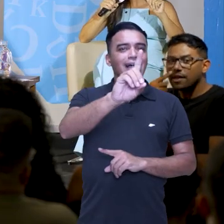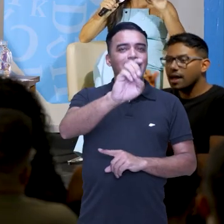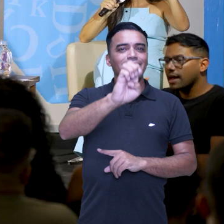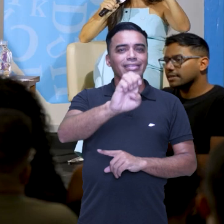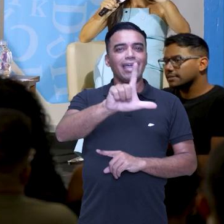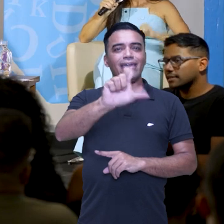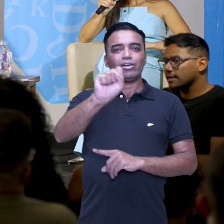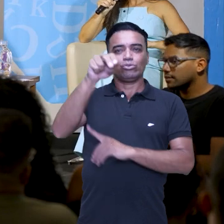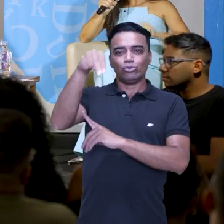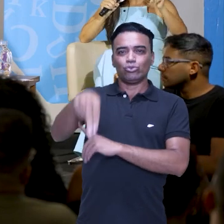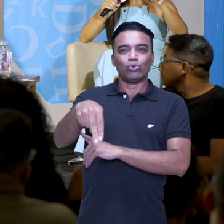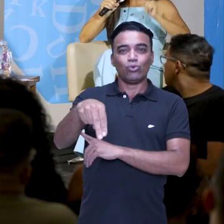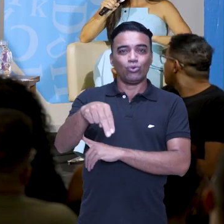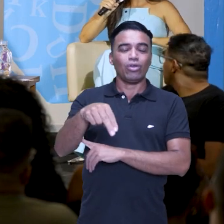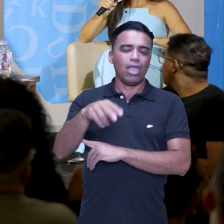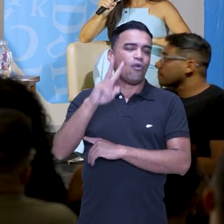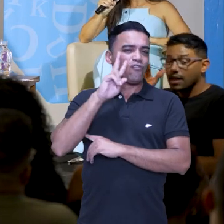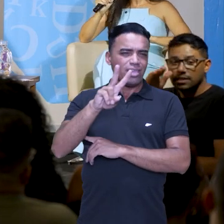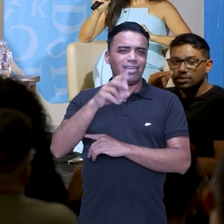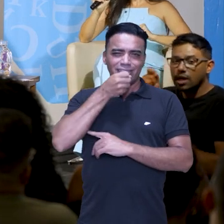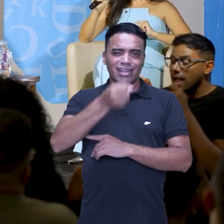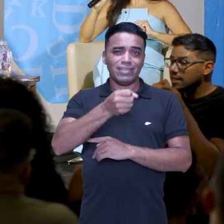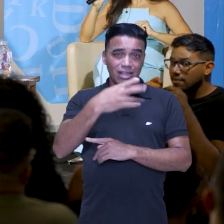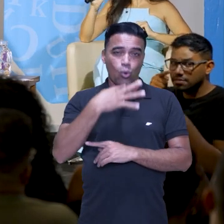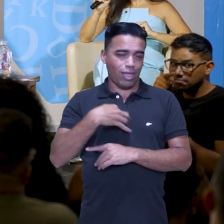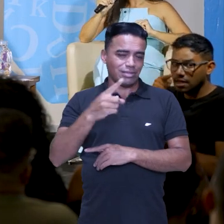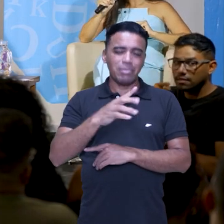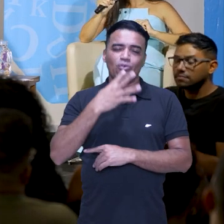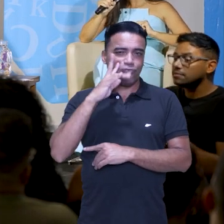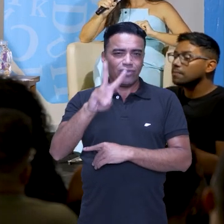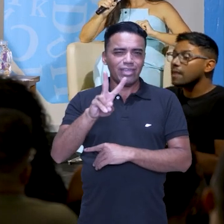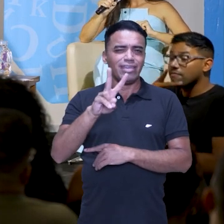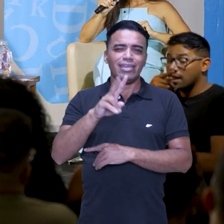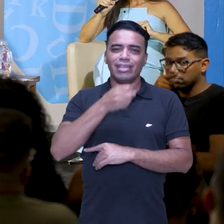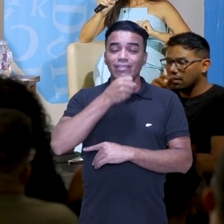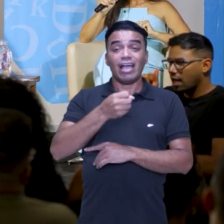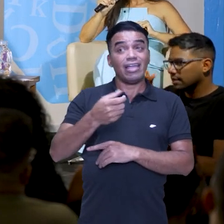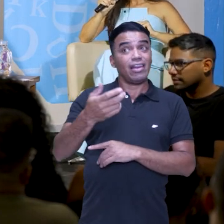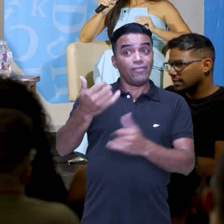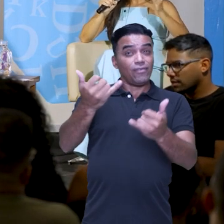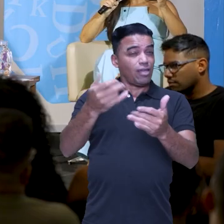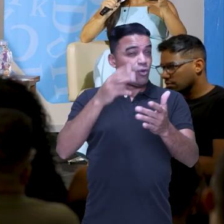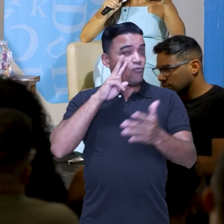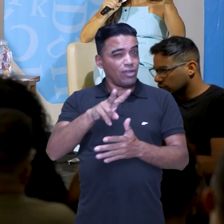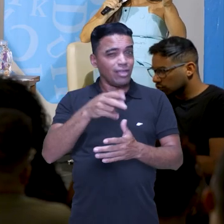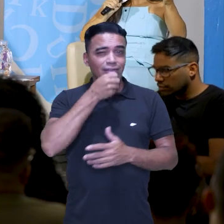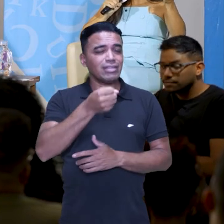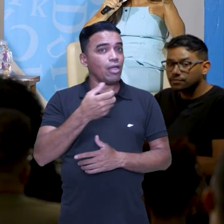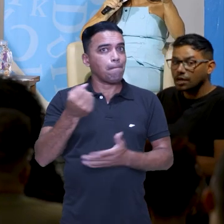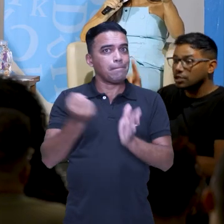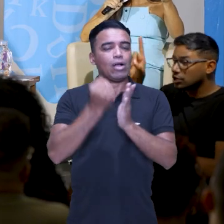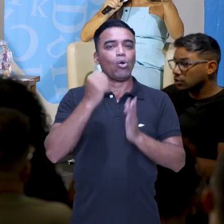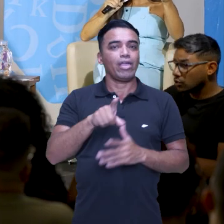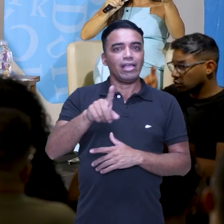ele não me conhece, mas eu assisti sua entrevista e uma fala dele me marcou muito. O Adelson, ele é diretor